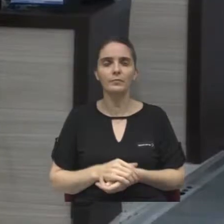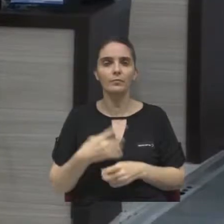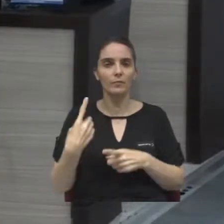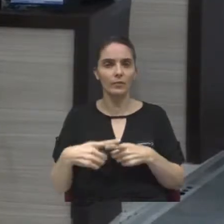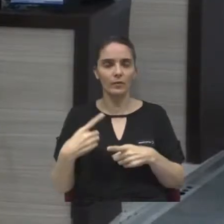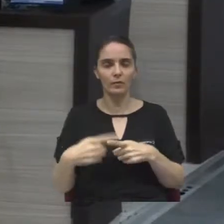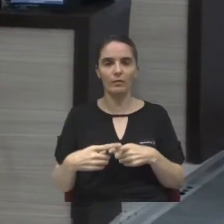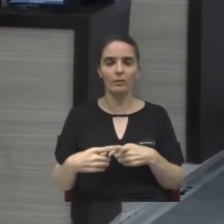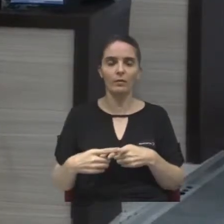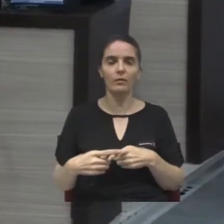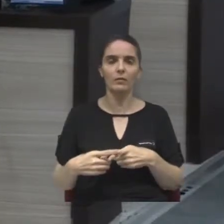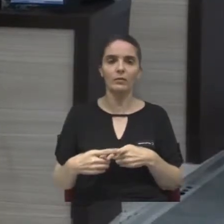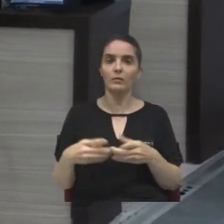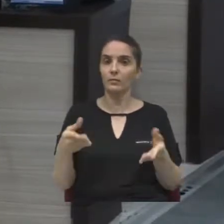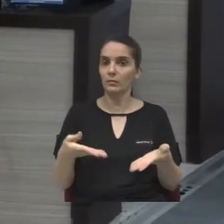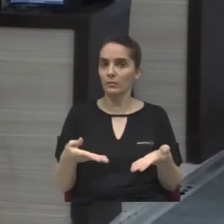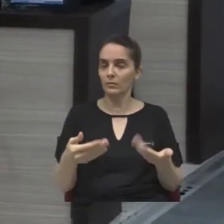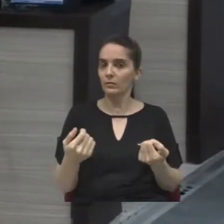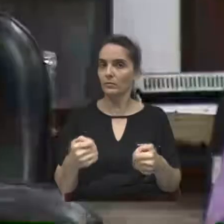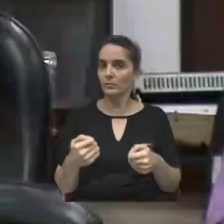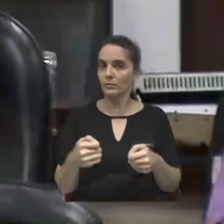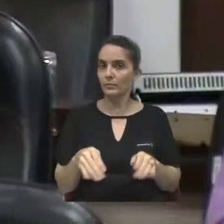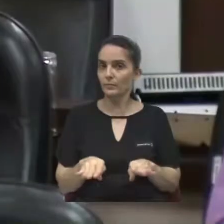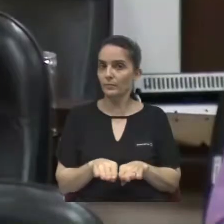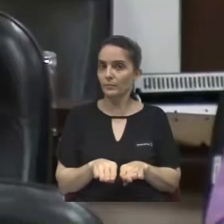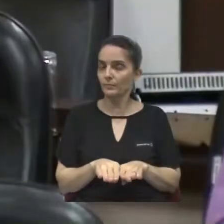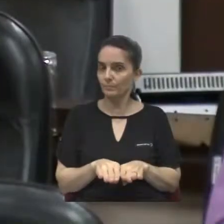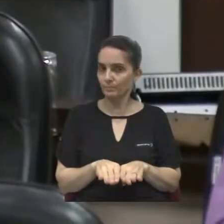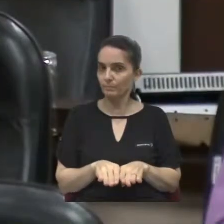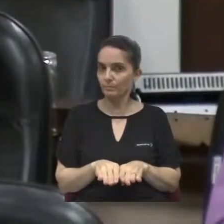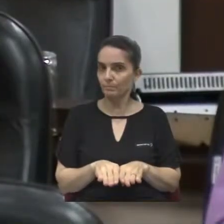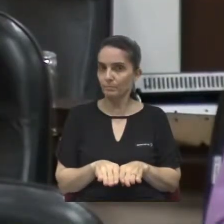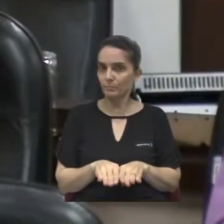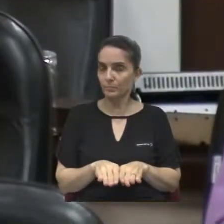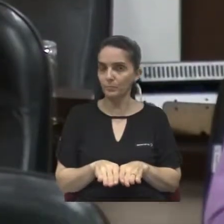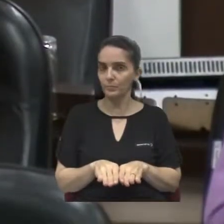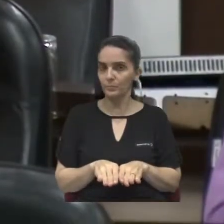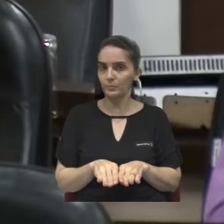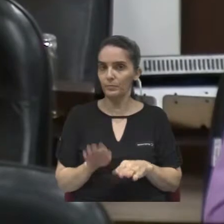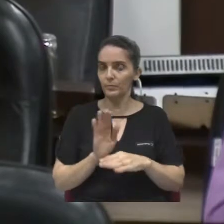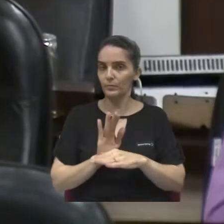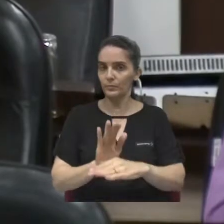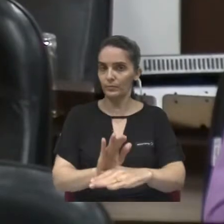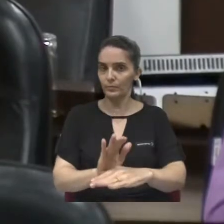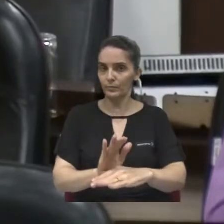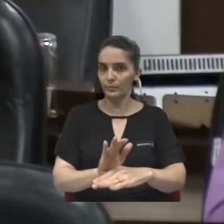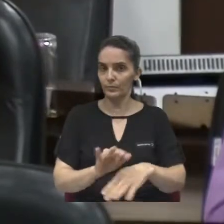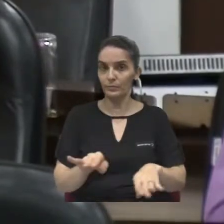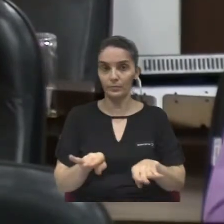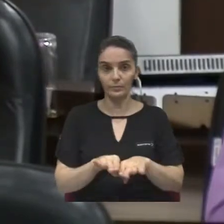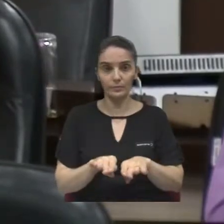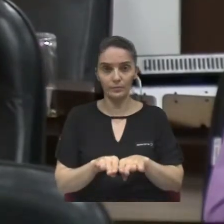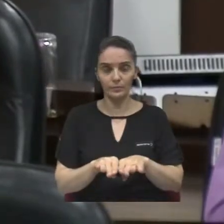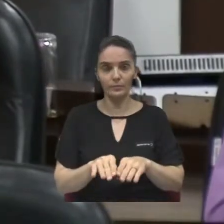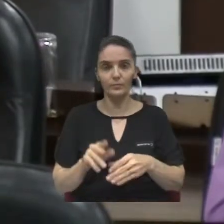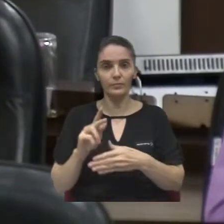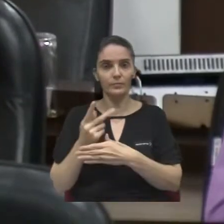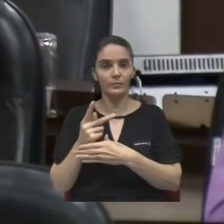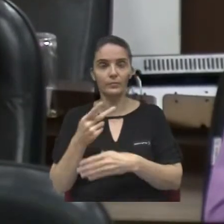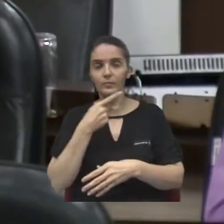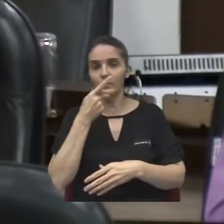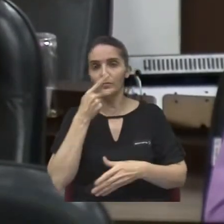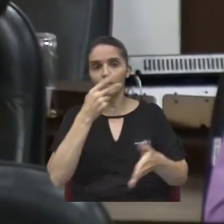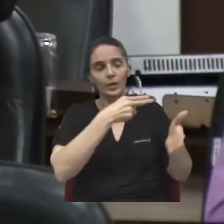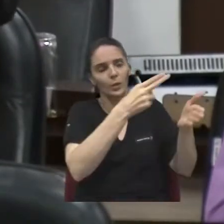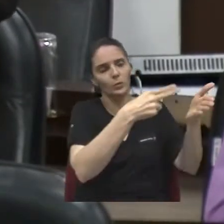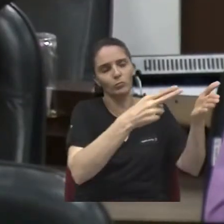porque é um momento da gente poder também estar contribuindo. E achei muito bonito até da parte, quando ele fala de paisagismo, e eu já